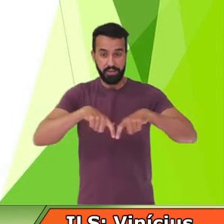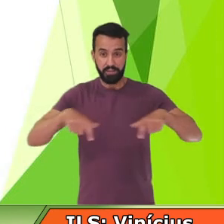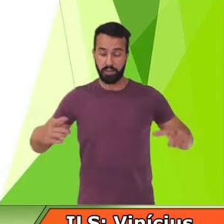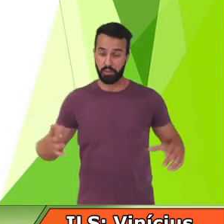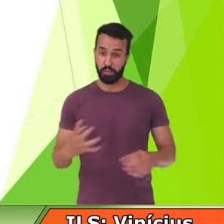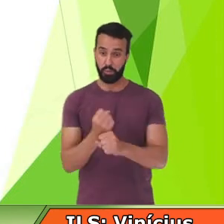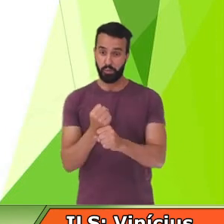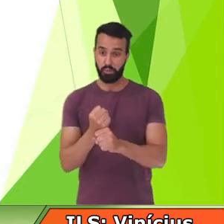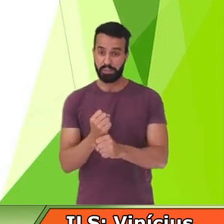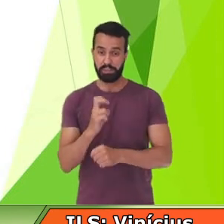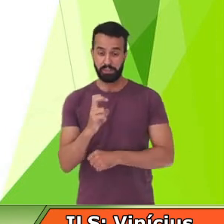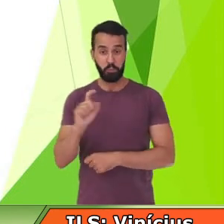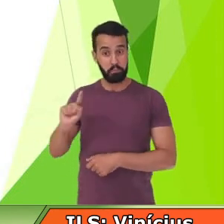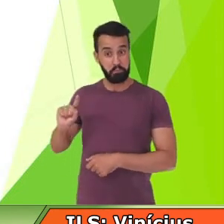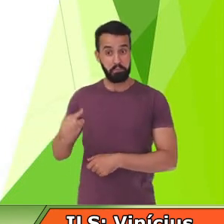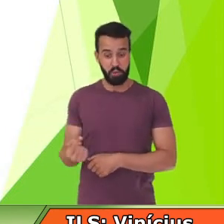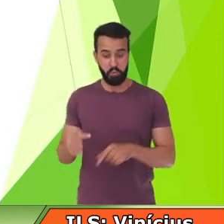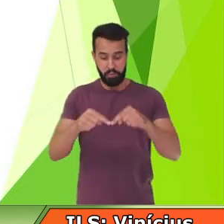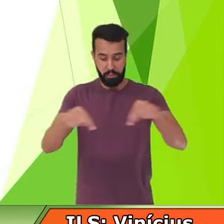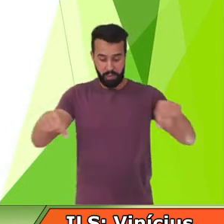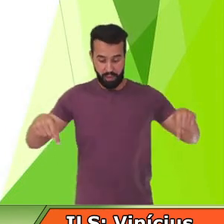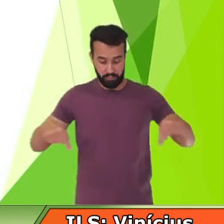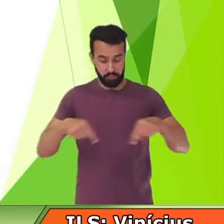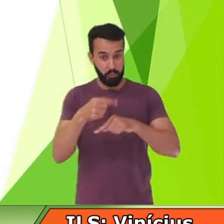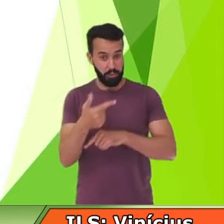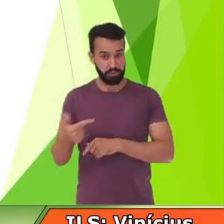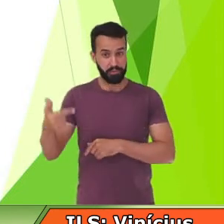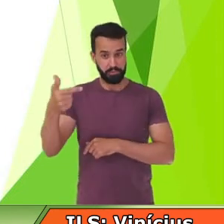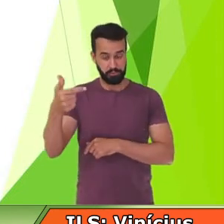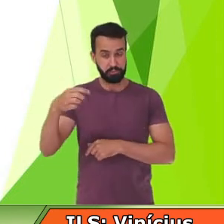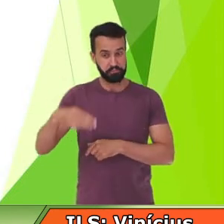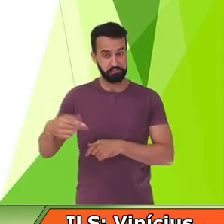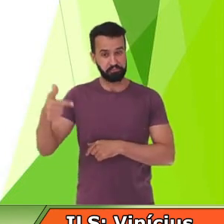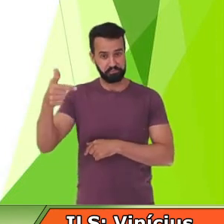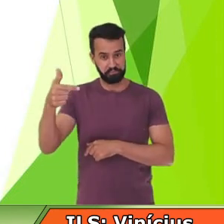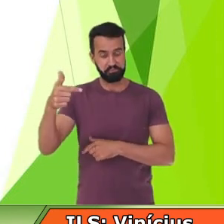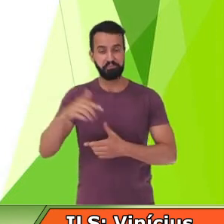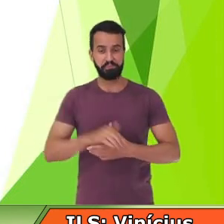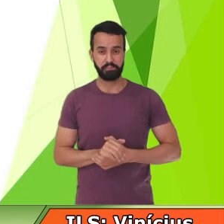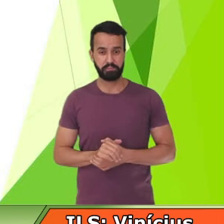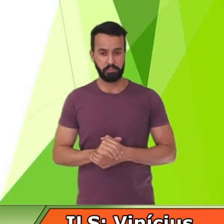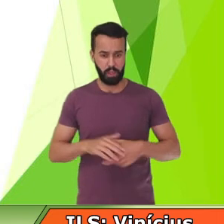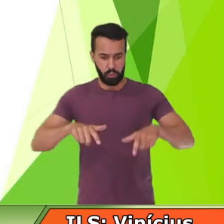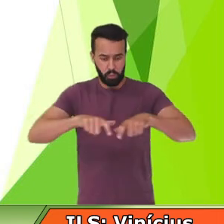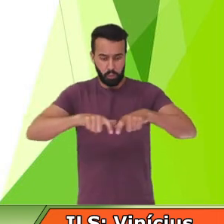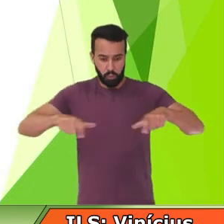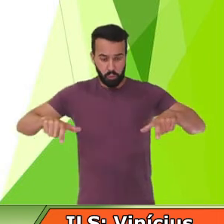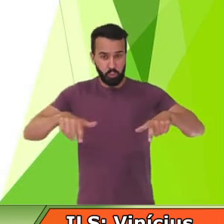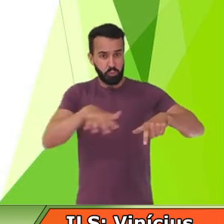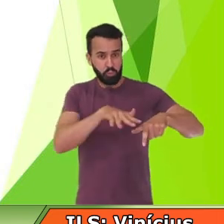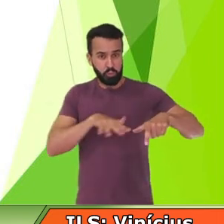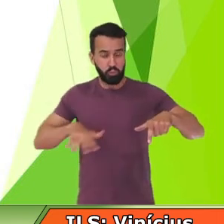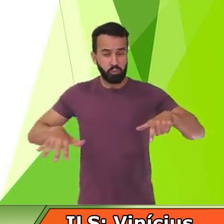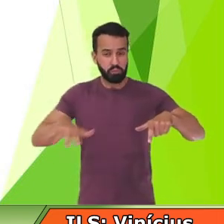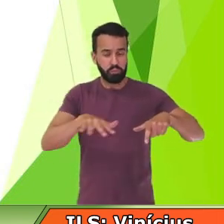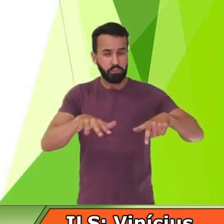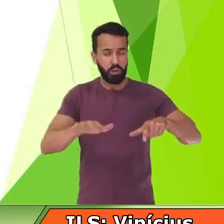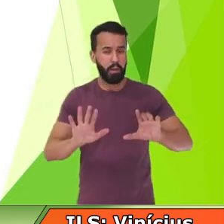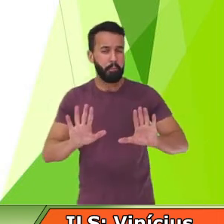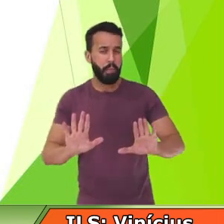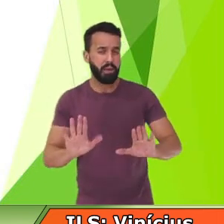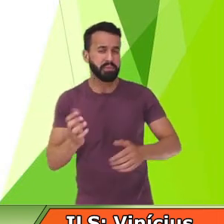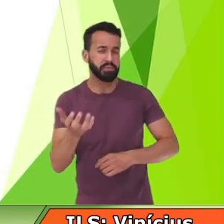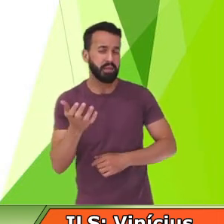5.000 metros quadrados. Essa área é a área total do campo de futebol. Só que nós